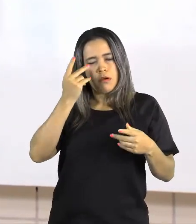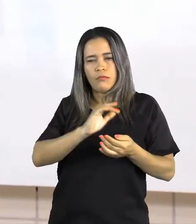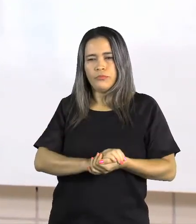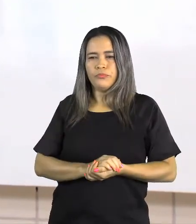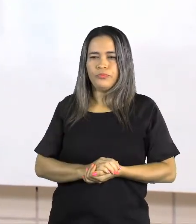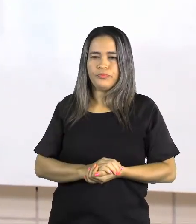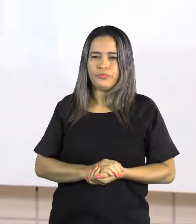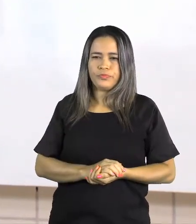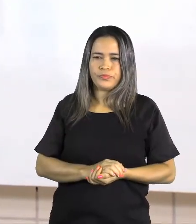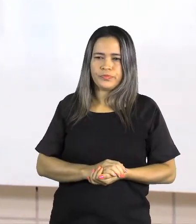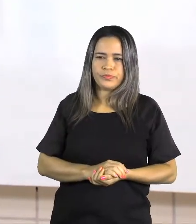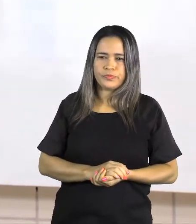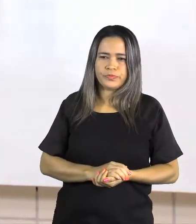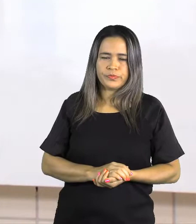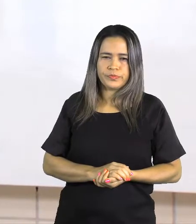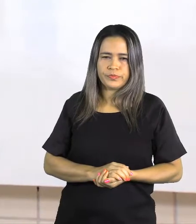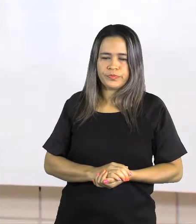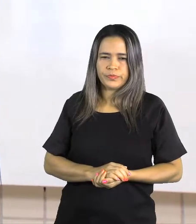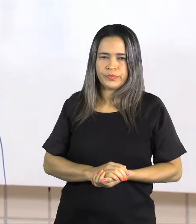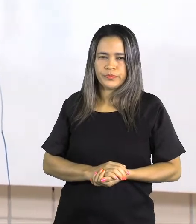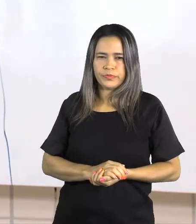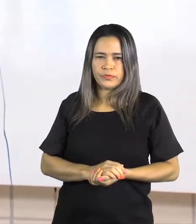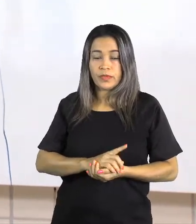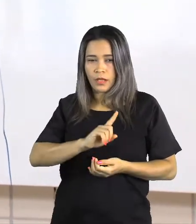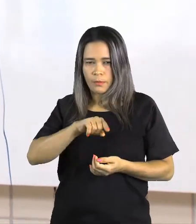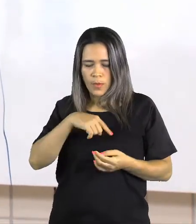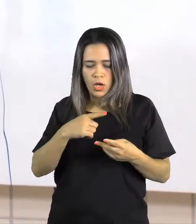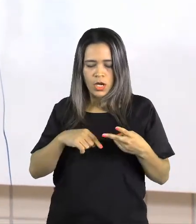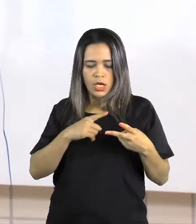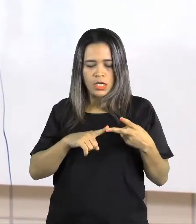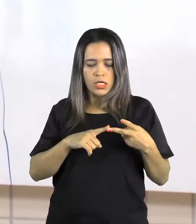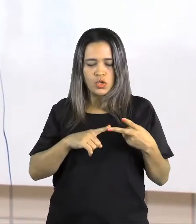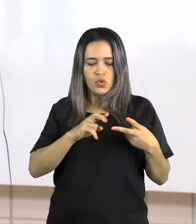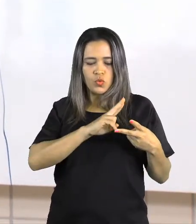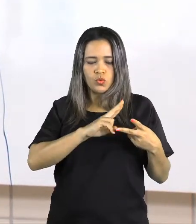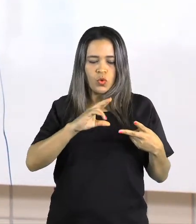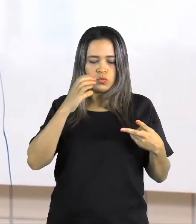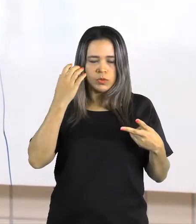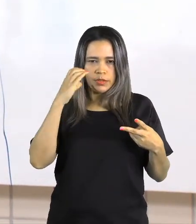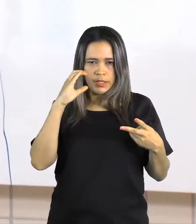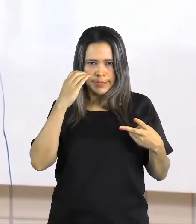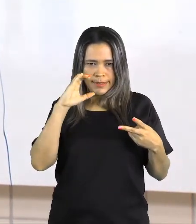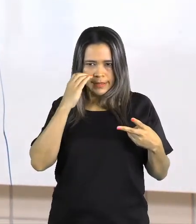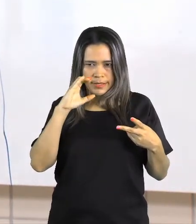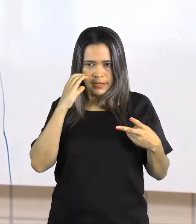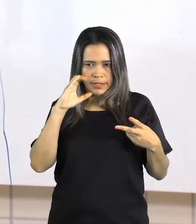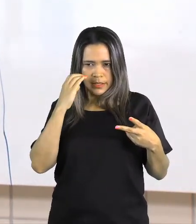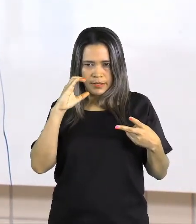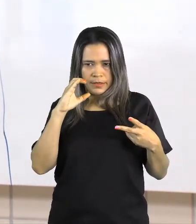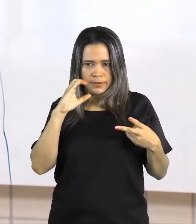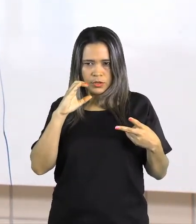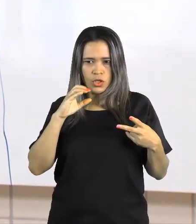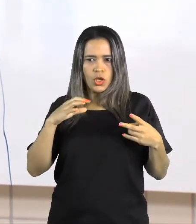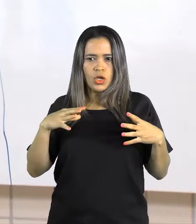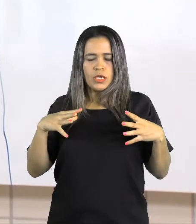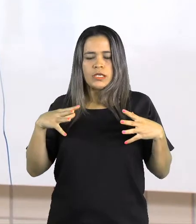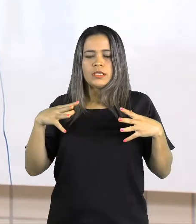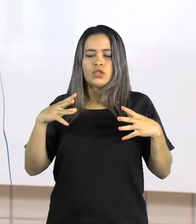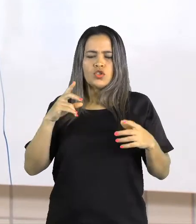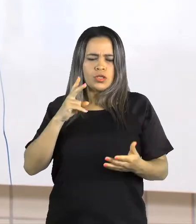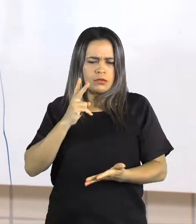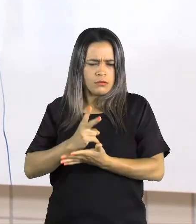Nome popular, certo? Depois, o nome científico. Toda planta,